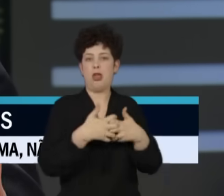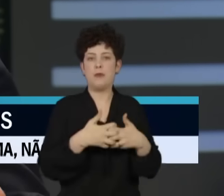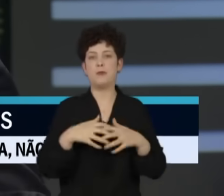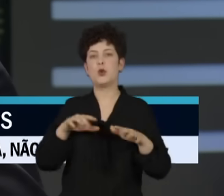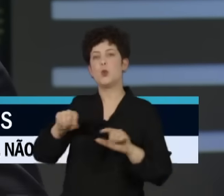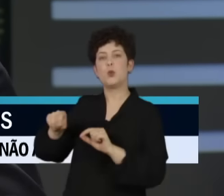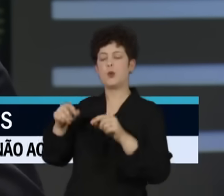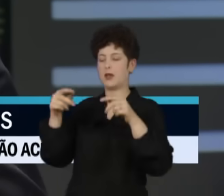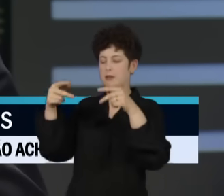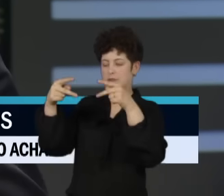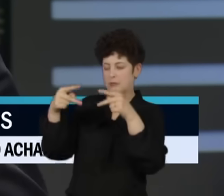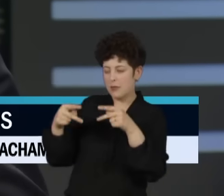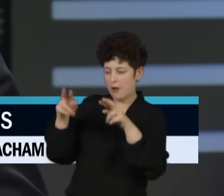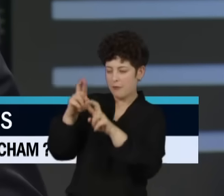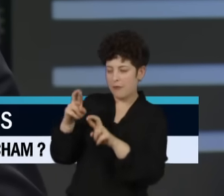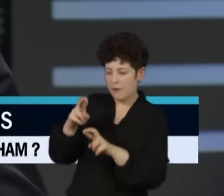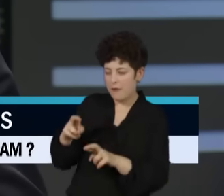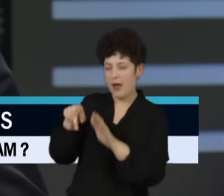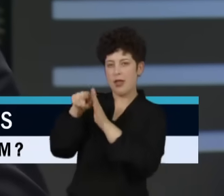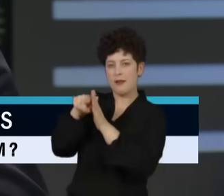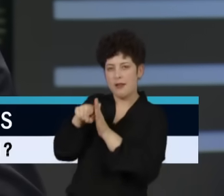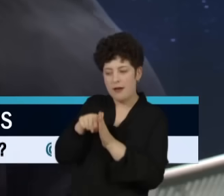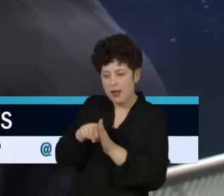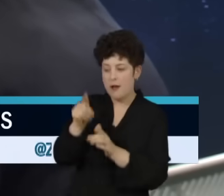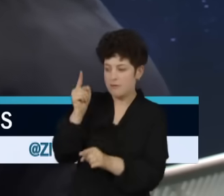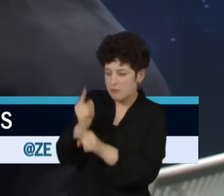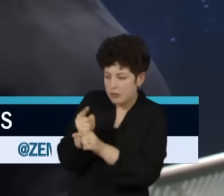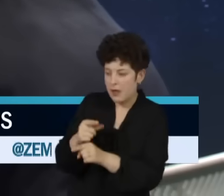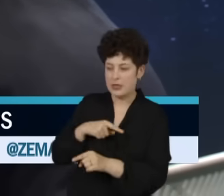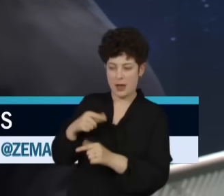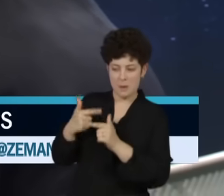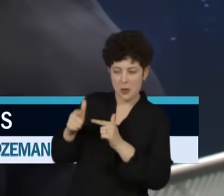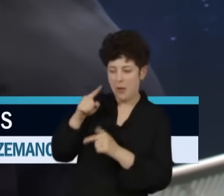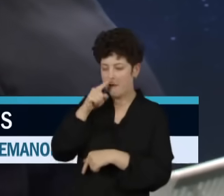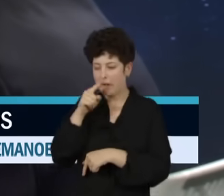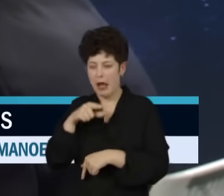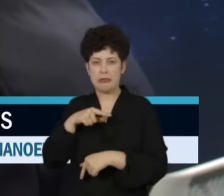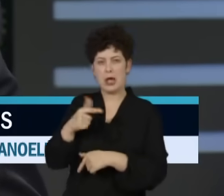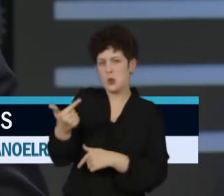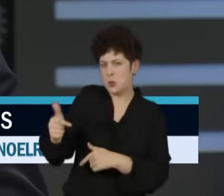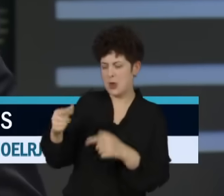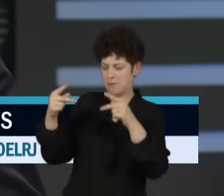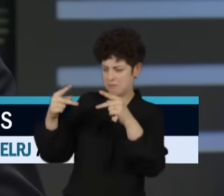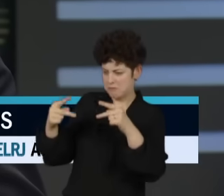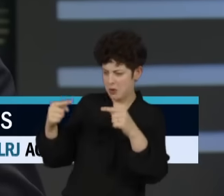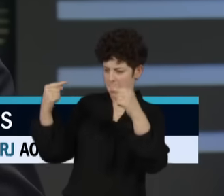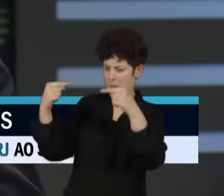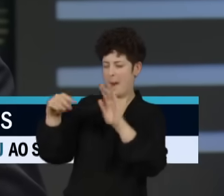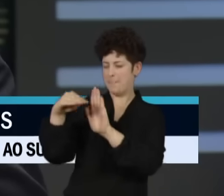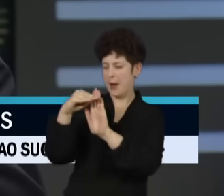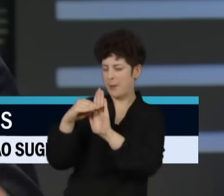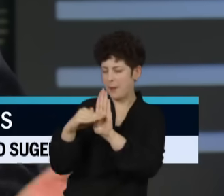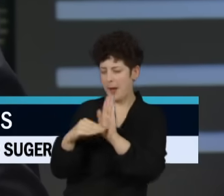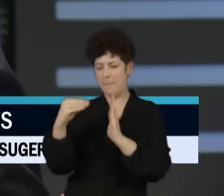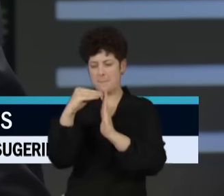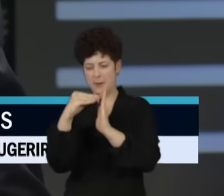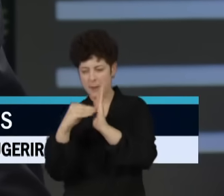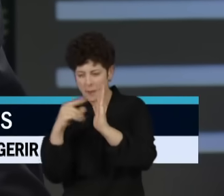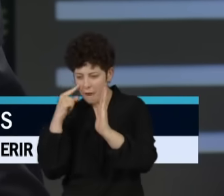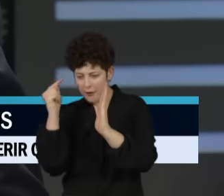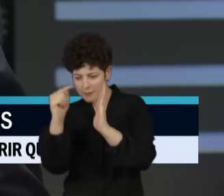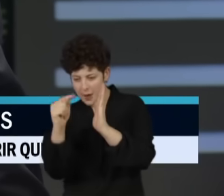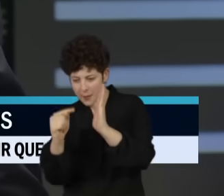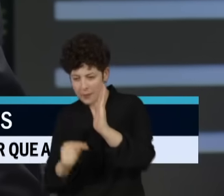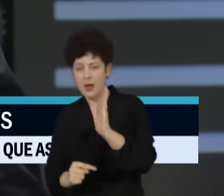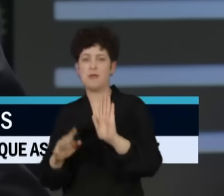inspeção sobre o o software para ver se esse software tem fragilidade, se tem erros, não é isso? Agora, nada é infalível